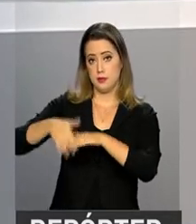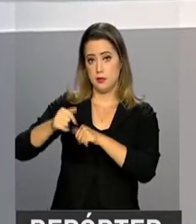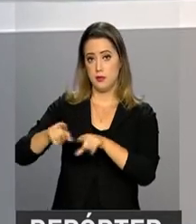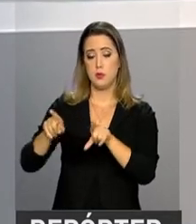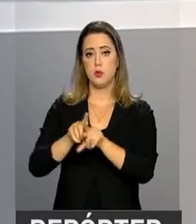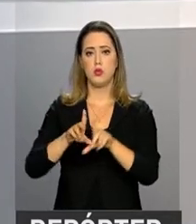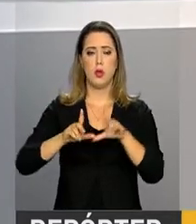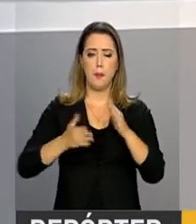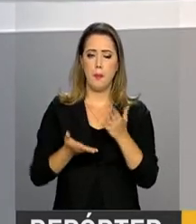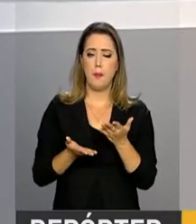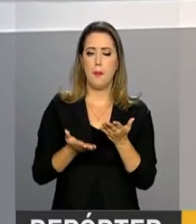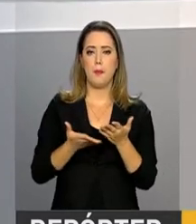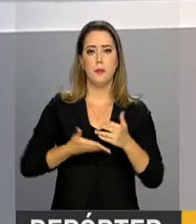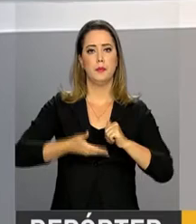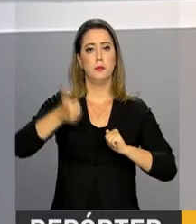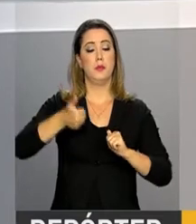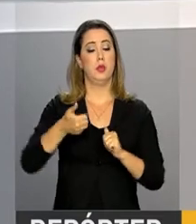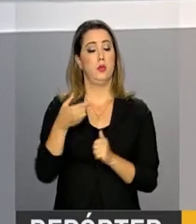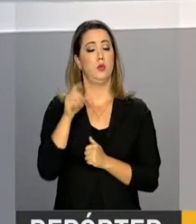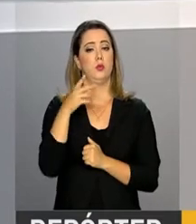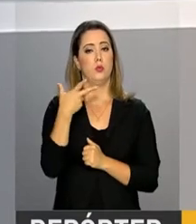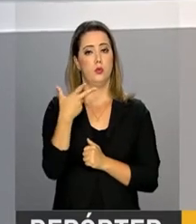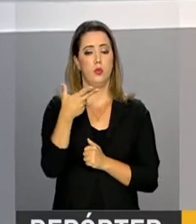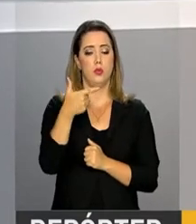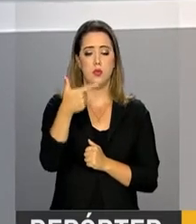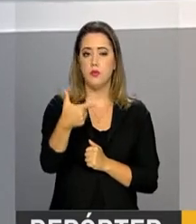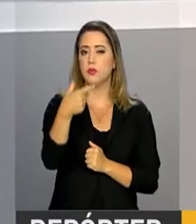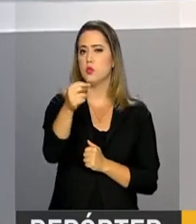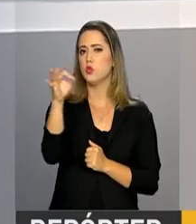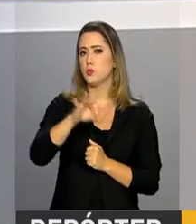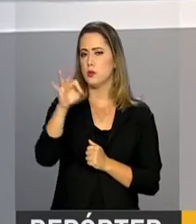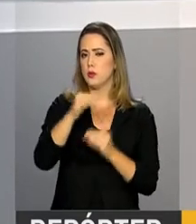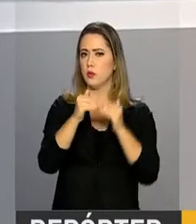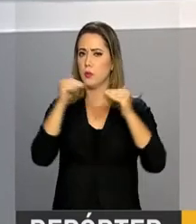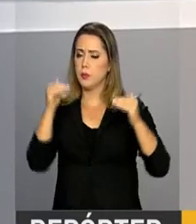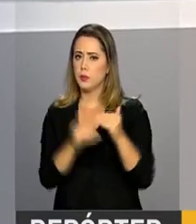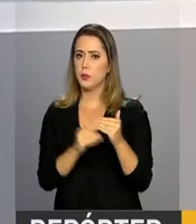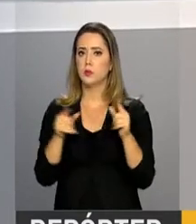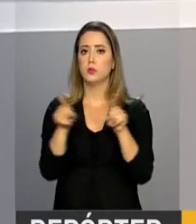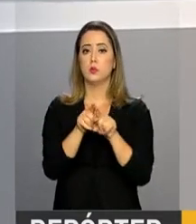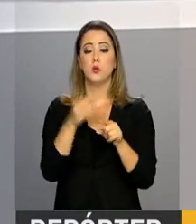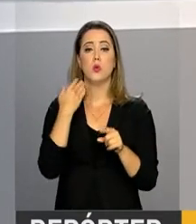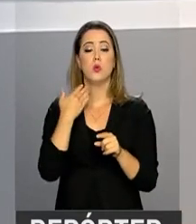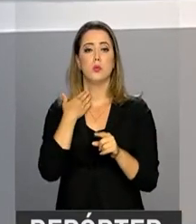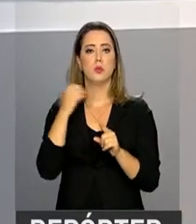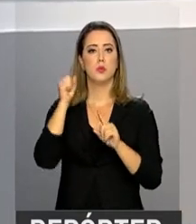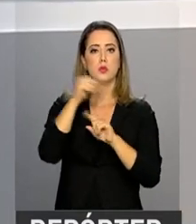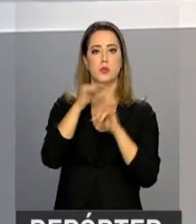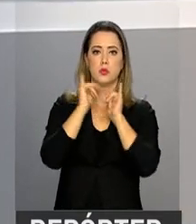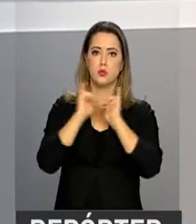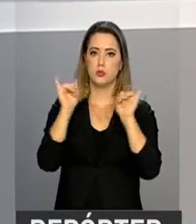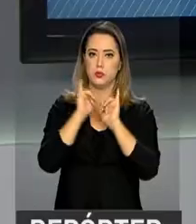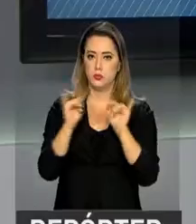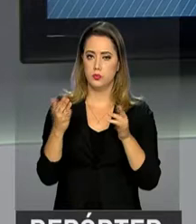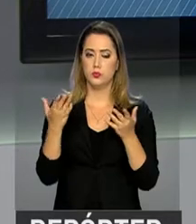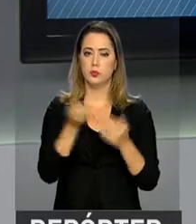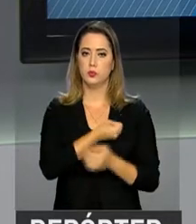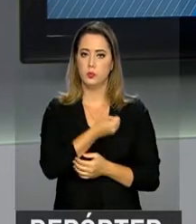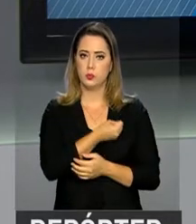20% menor os números são do banco central e não incluem os gastos com os juros da dívida pública